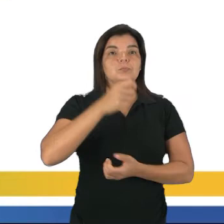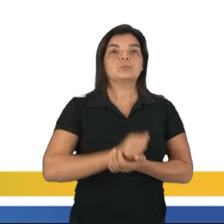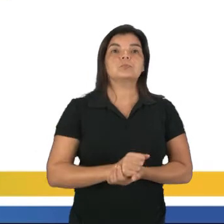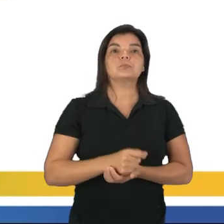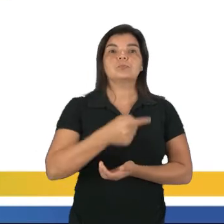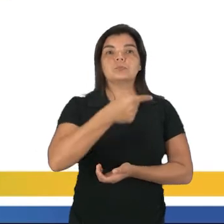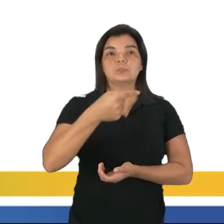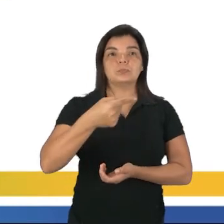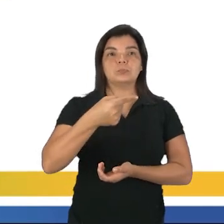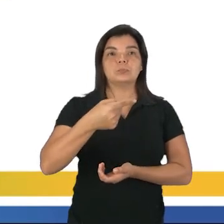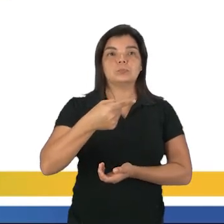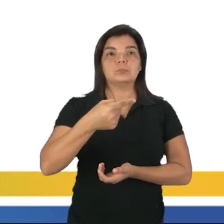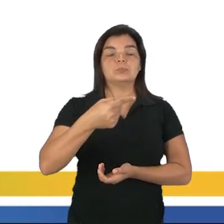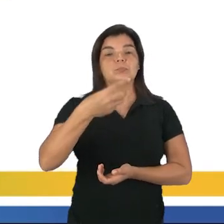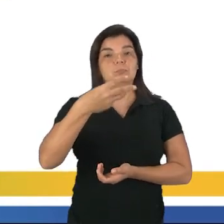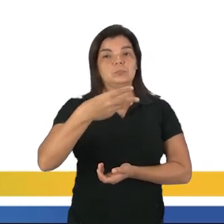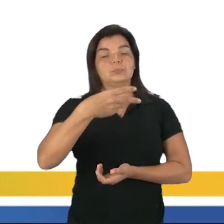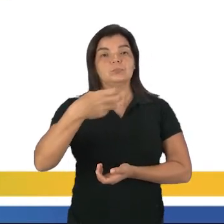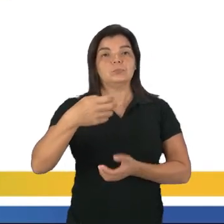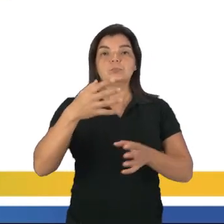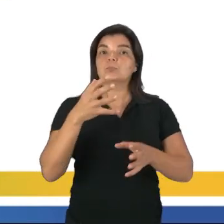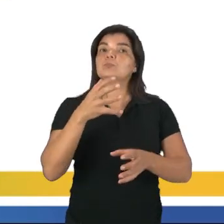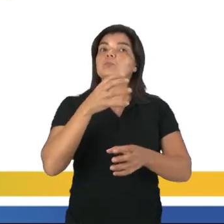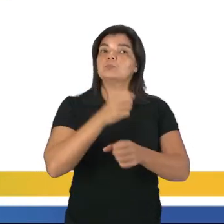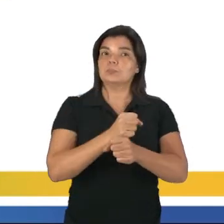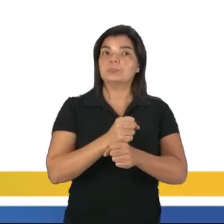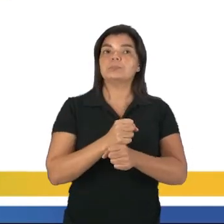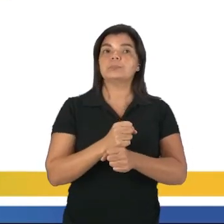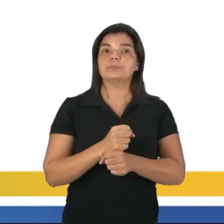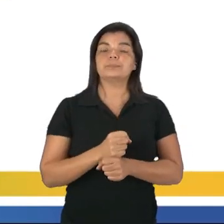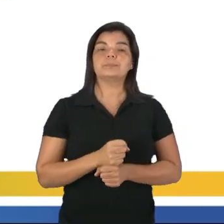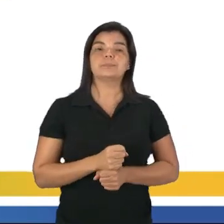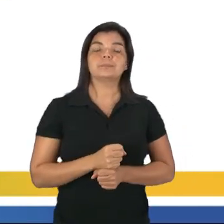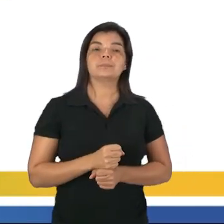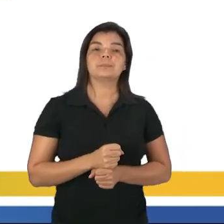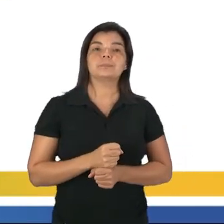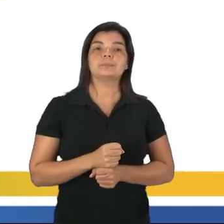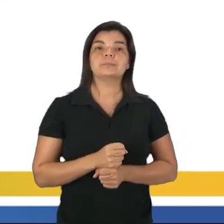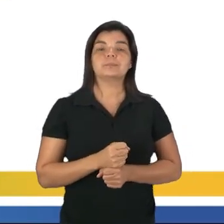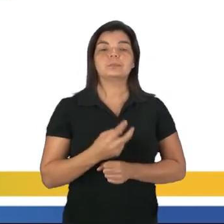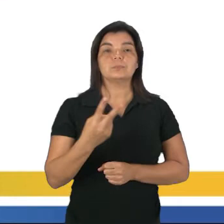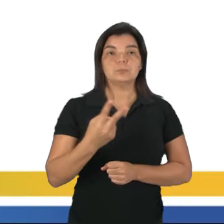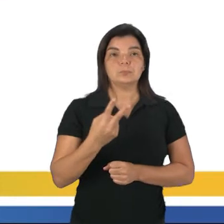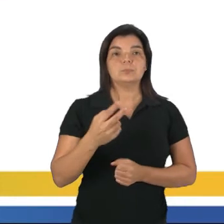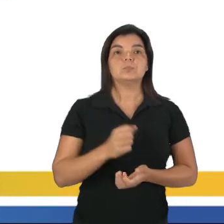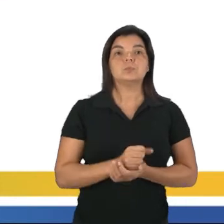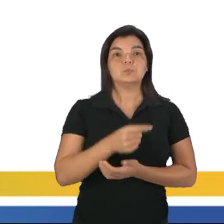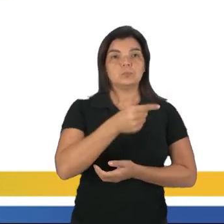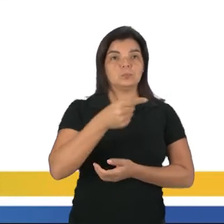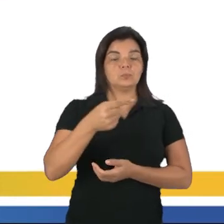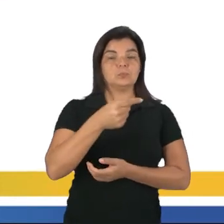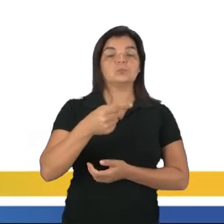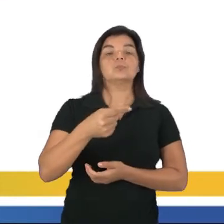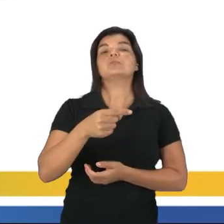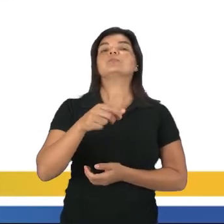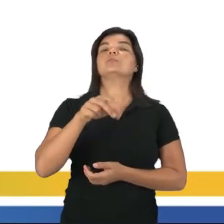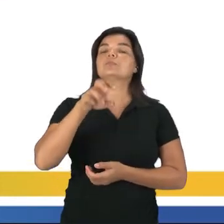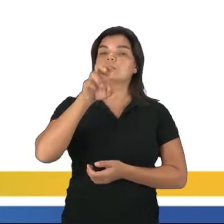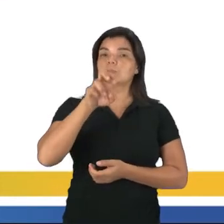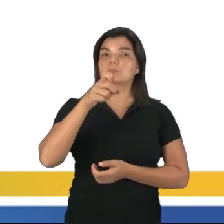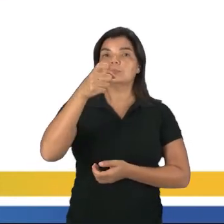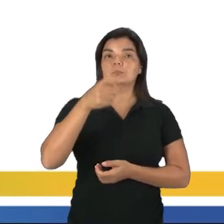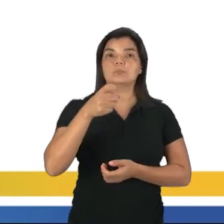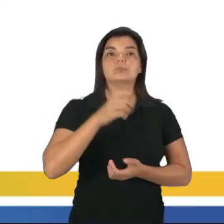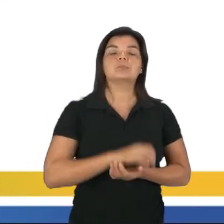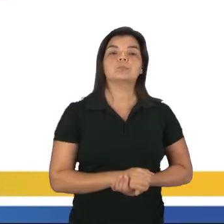menos 3x com menos 2x, né, uma soma de dois termos com o sinal igual, a gente soma e repete o